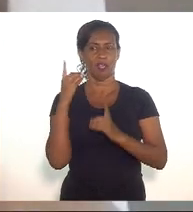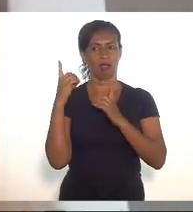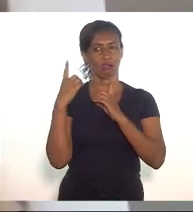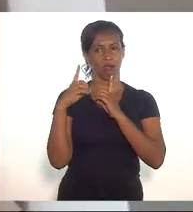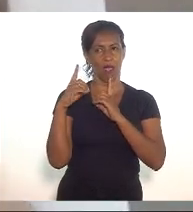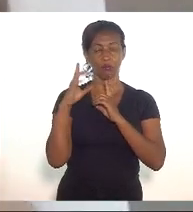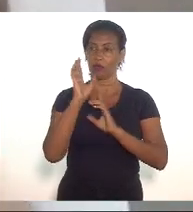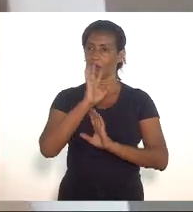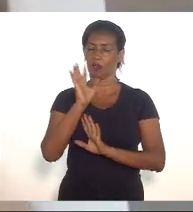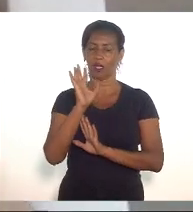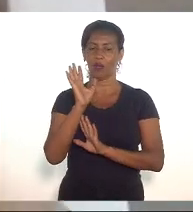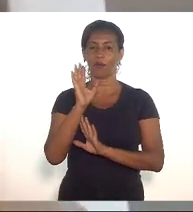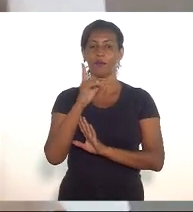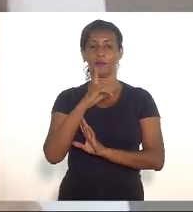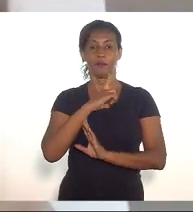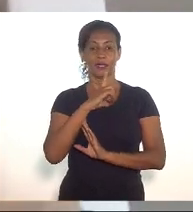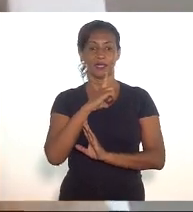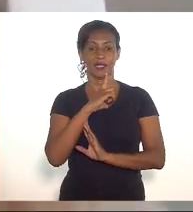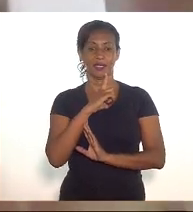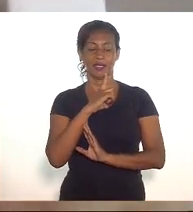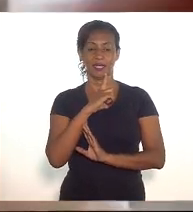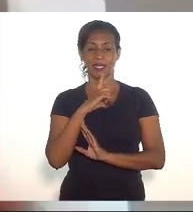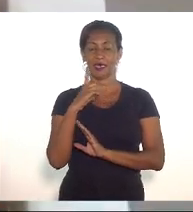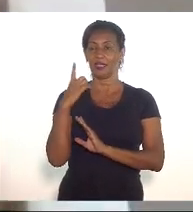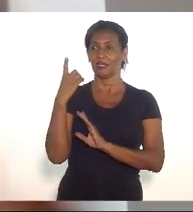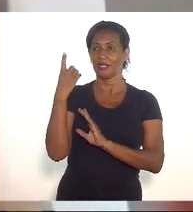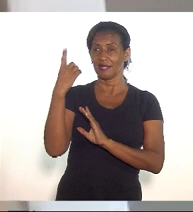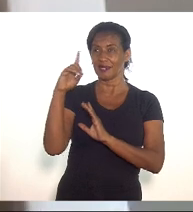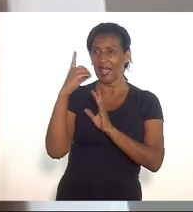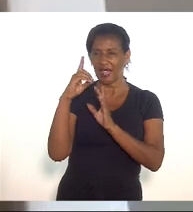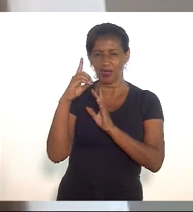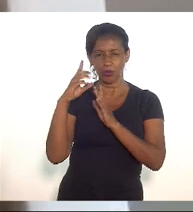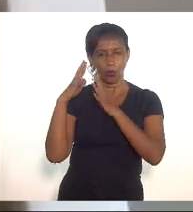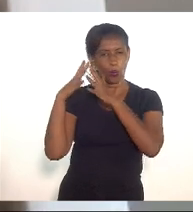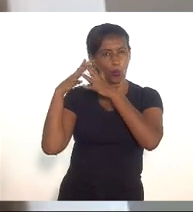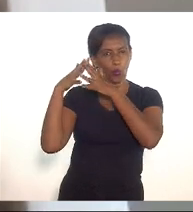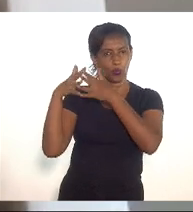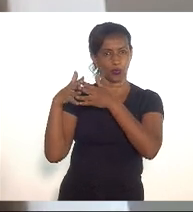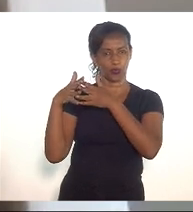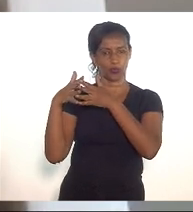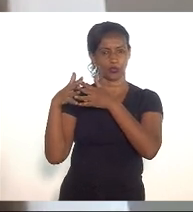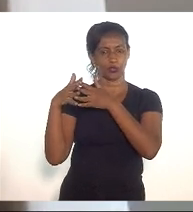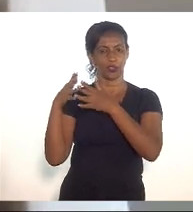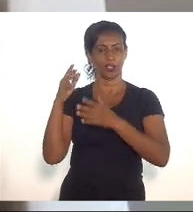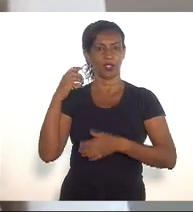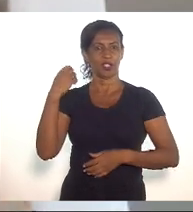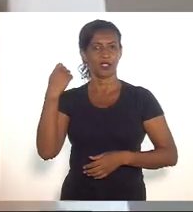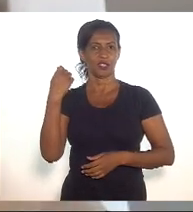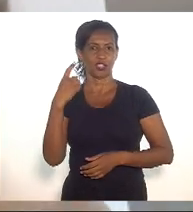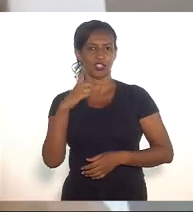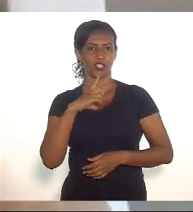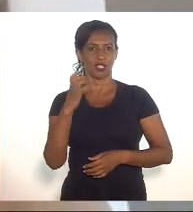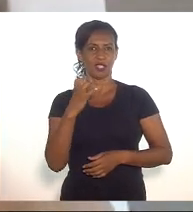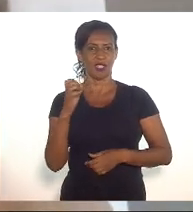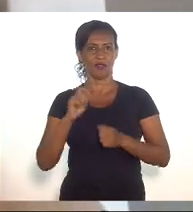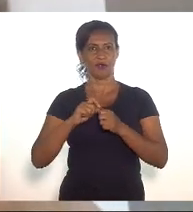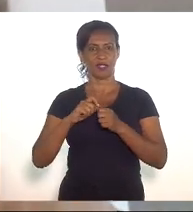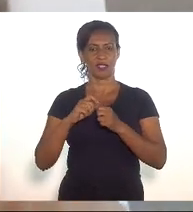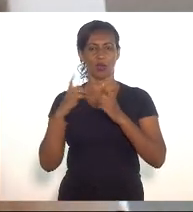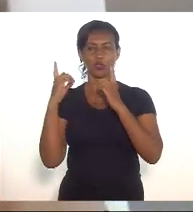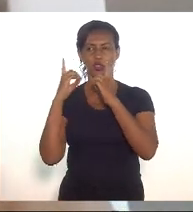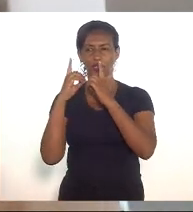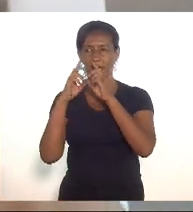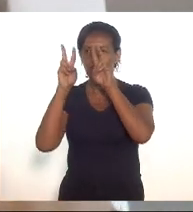mas a gente vai pegar dado demais confunde. A gente pretende fazer algo que seja bastante didático